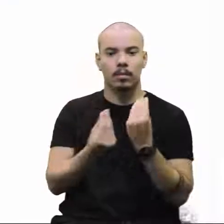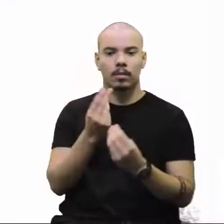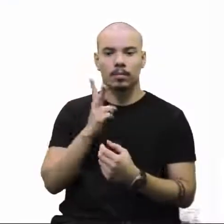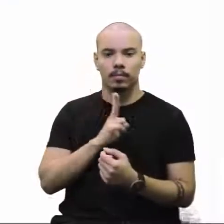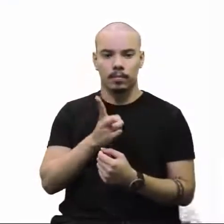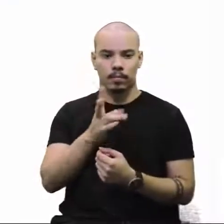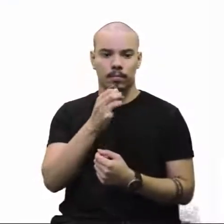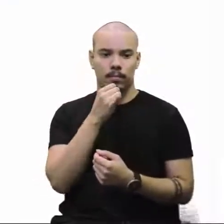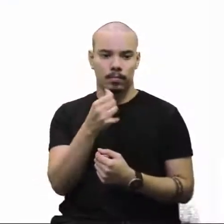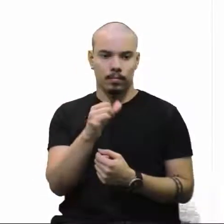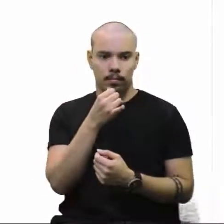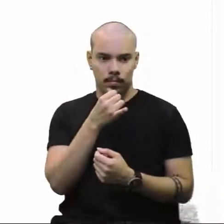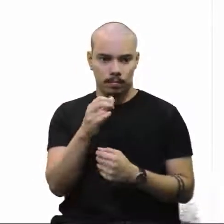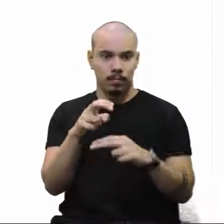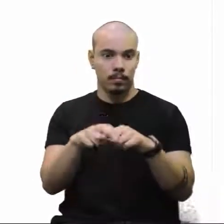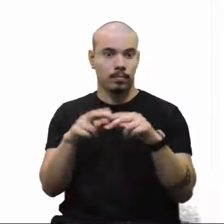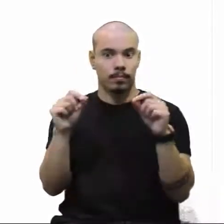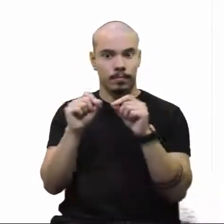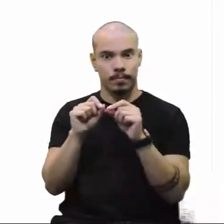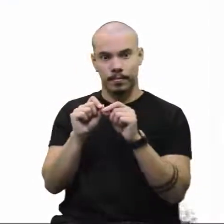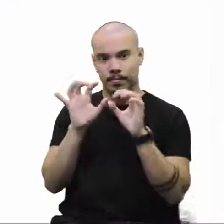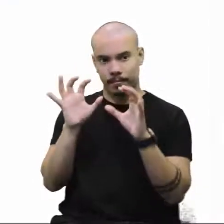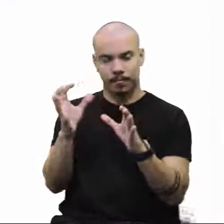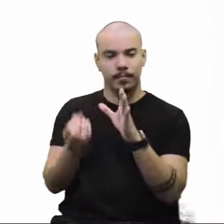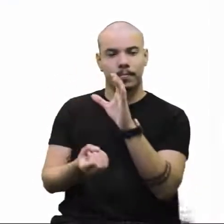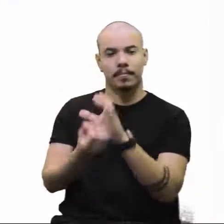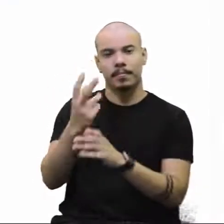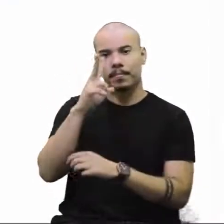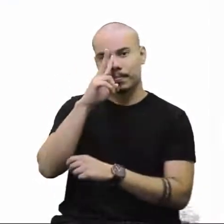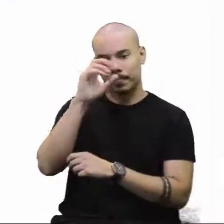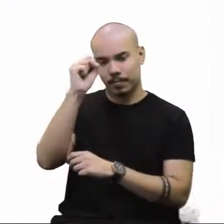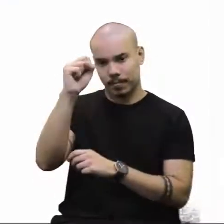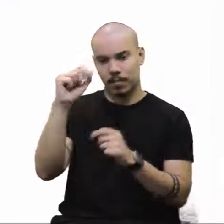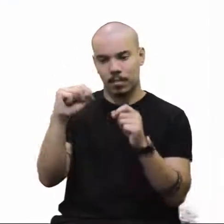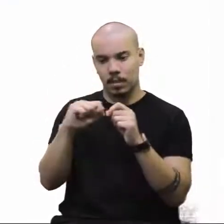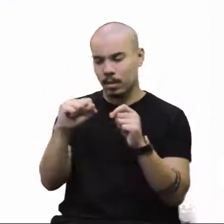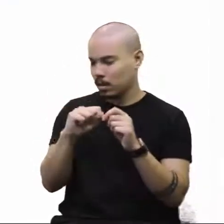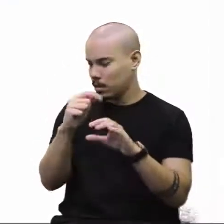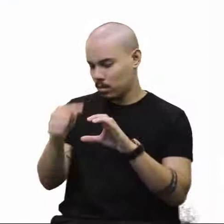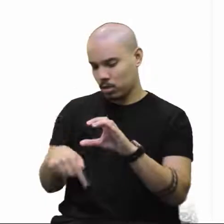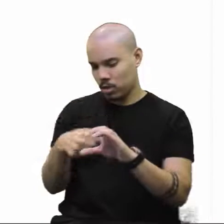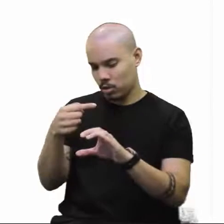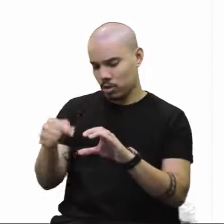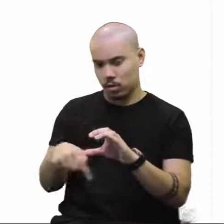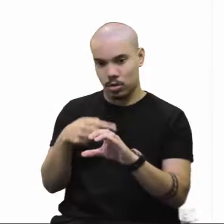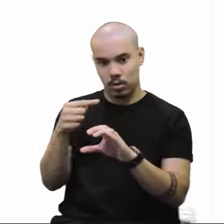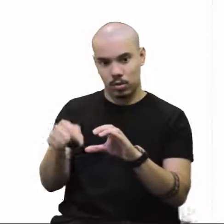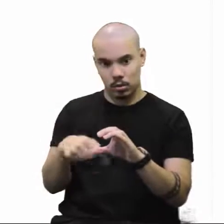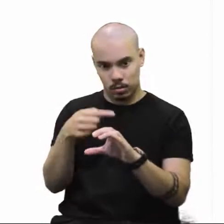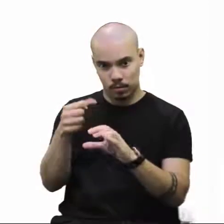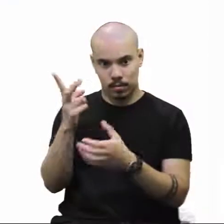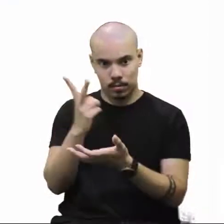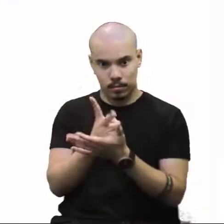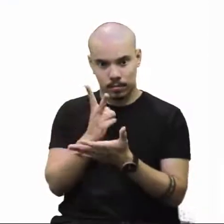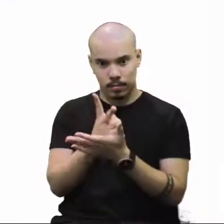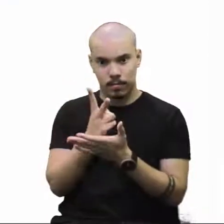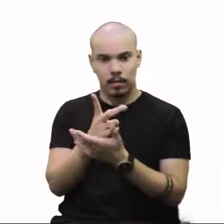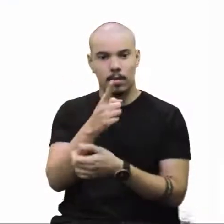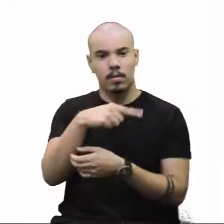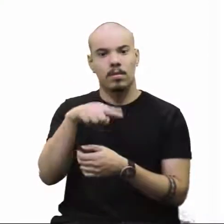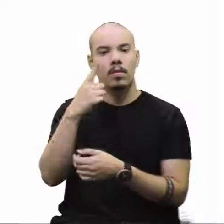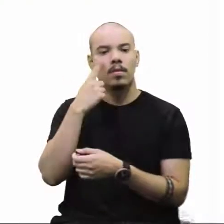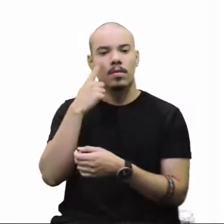corrente elétrica, né? Então, fazendo isso, surge uma força magnética, fazendo o disco girar no sentido que está aqui,